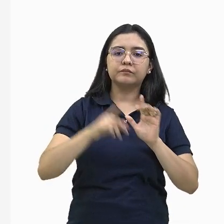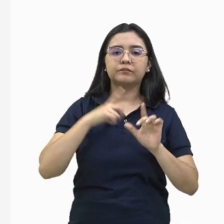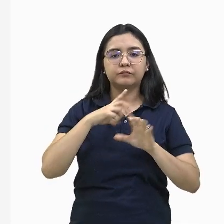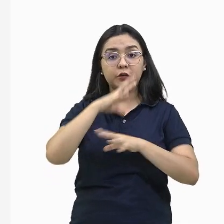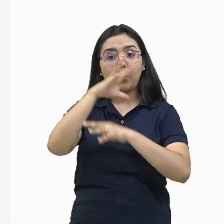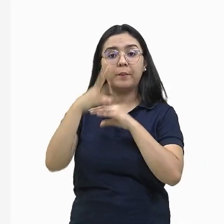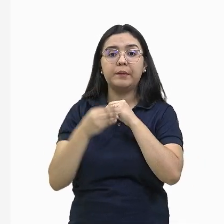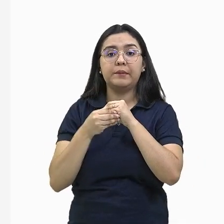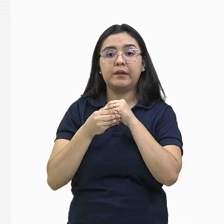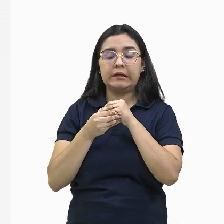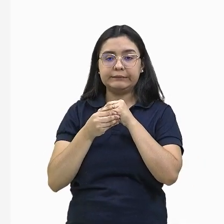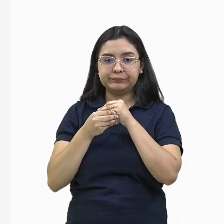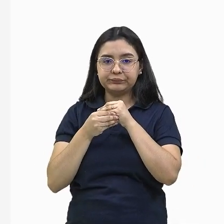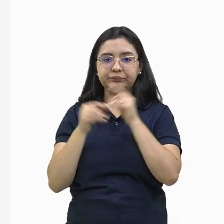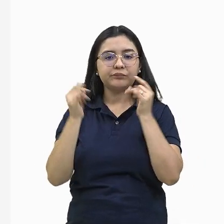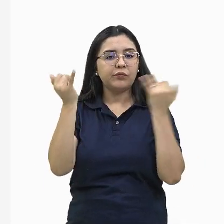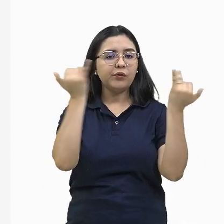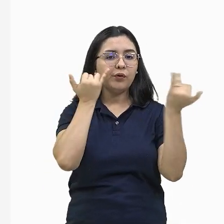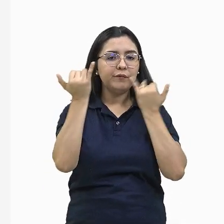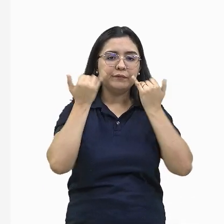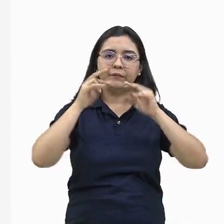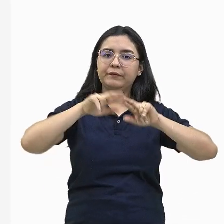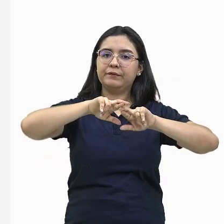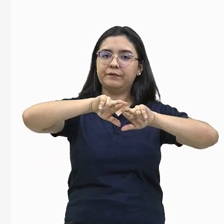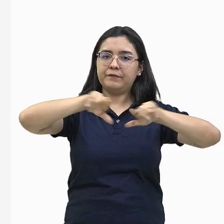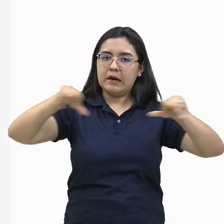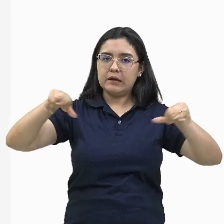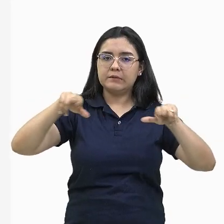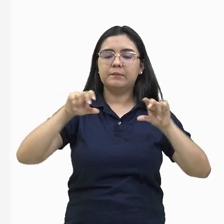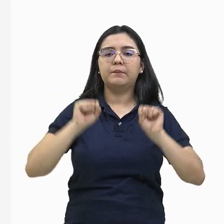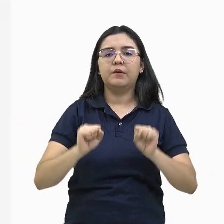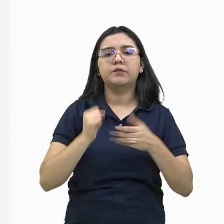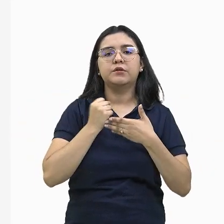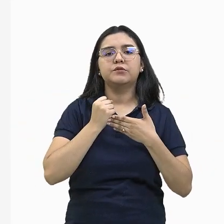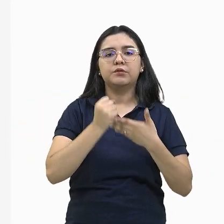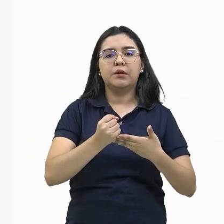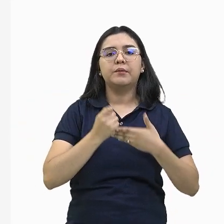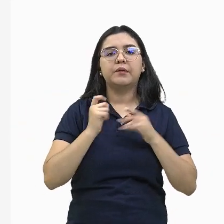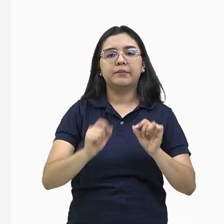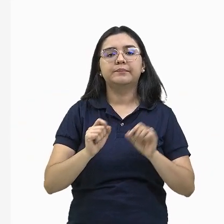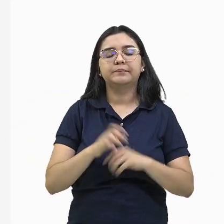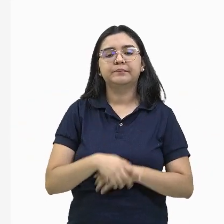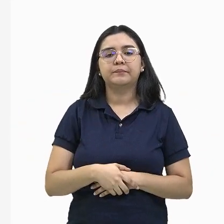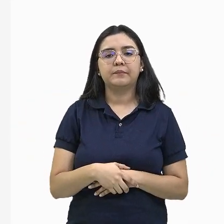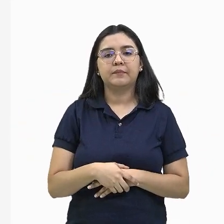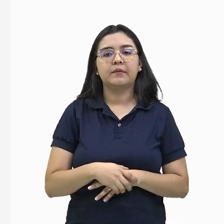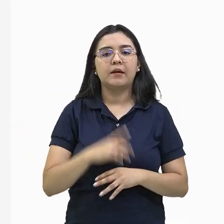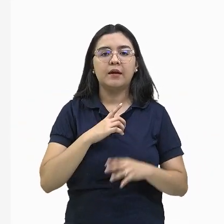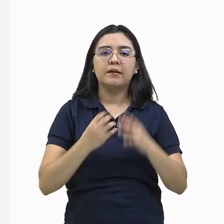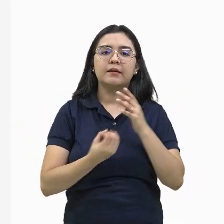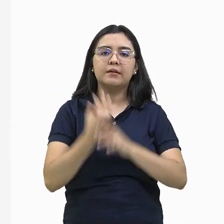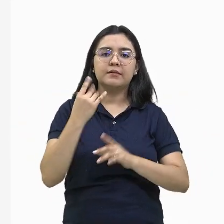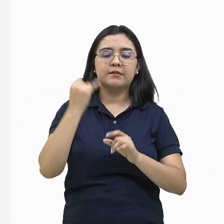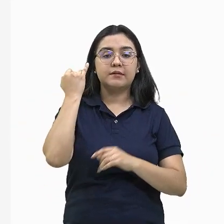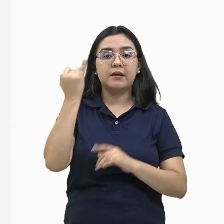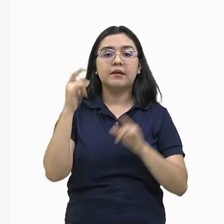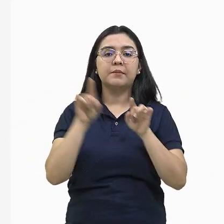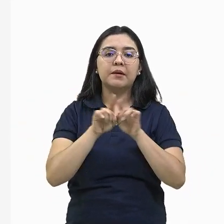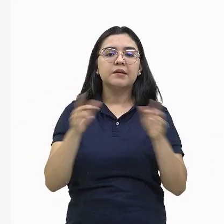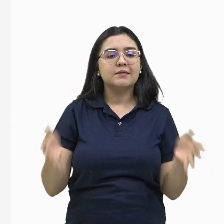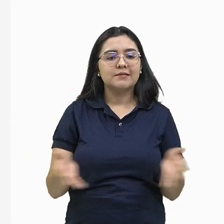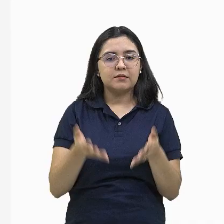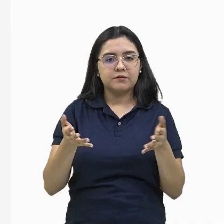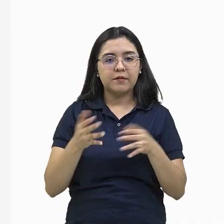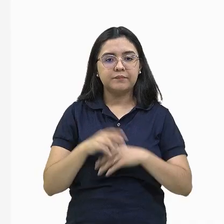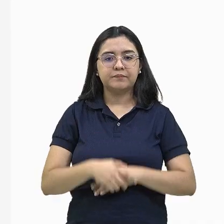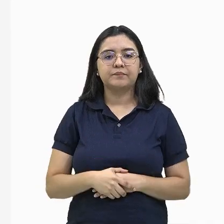complementares, com informações diversas, que ajudam a criar essa ideia e incentivar essa